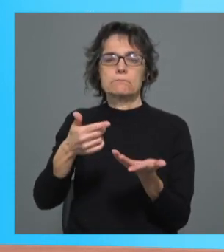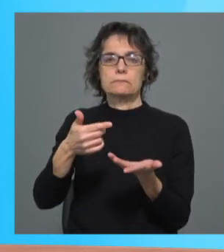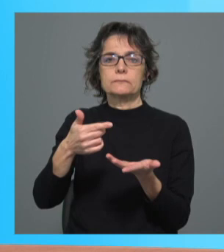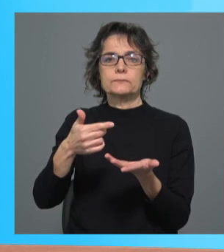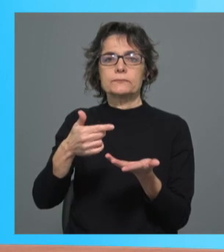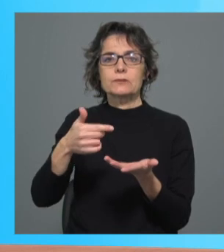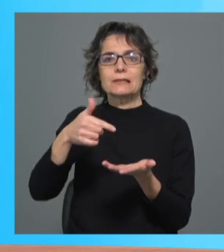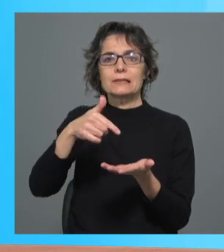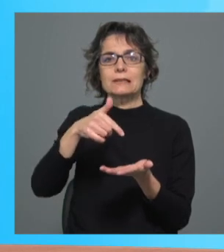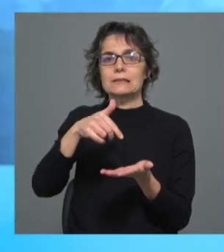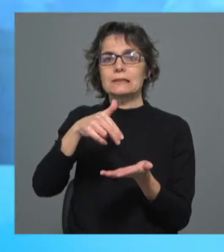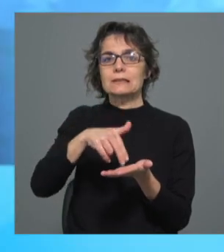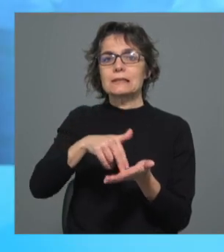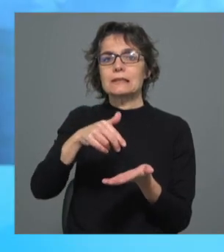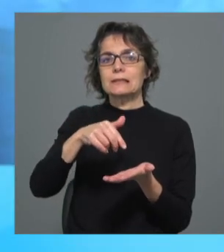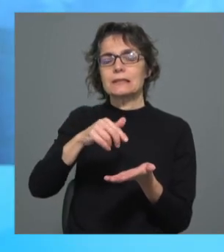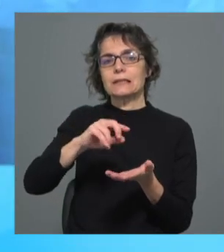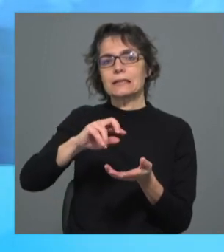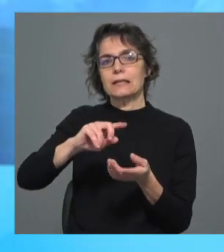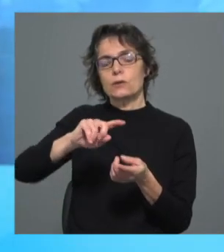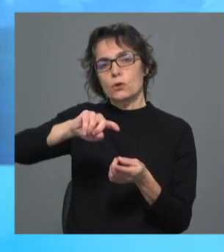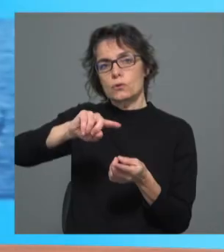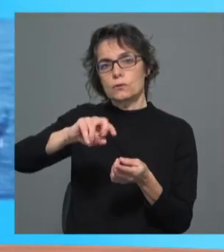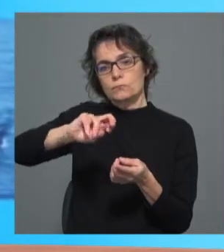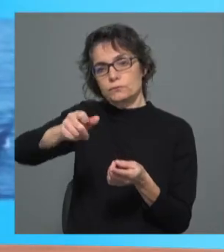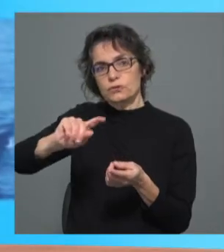provincial não estava em Juba, estava em Nairobi.